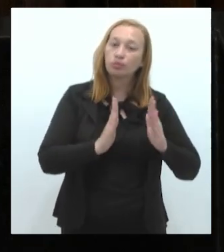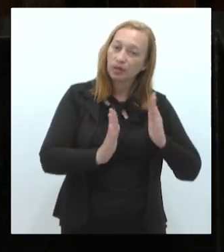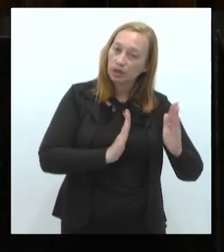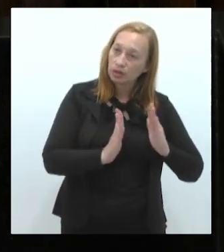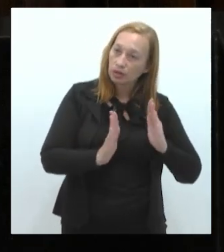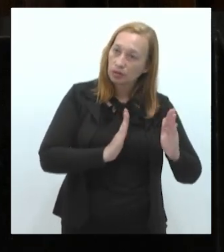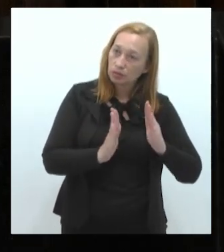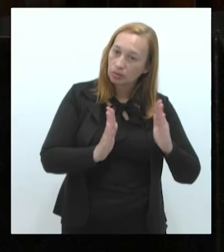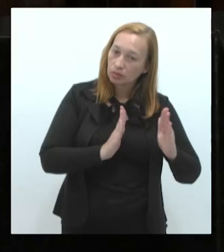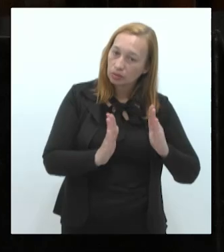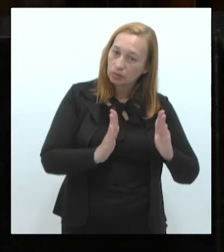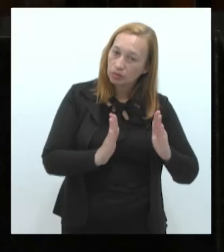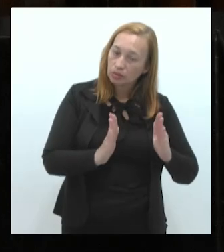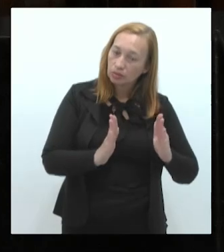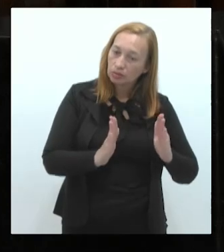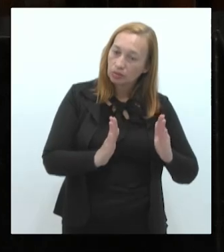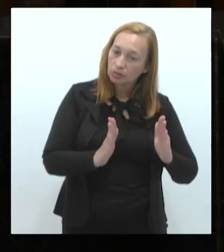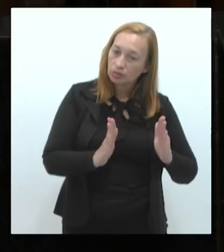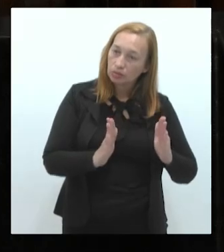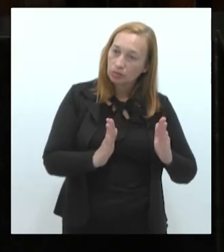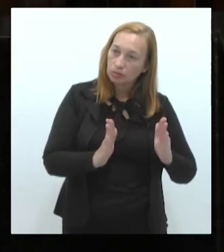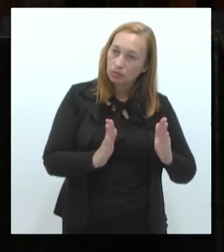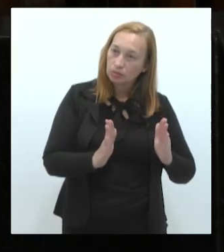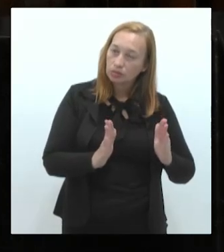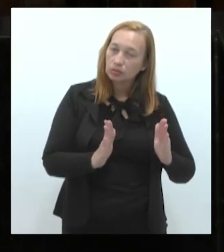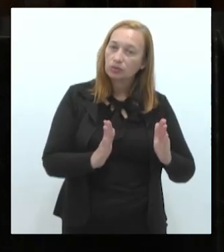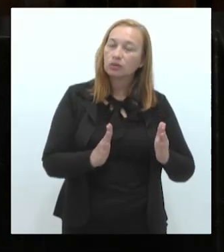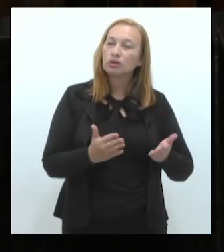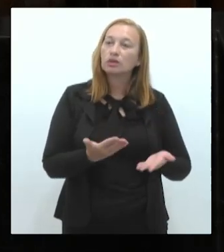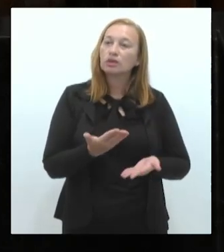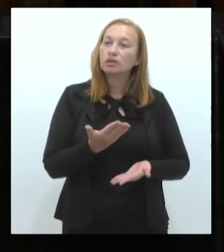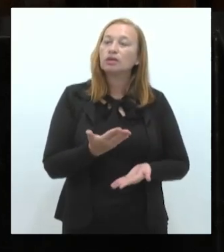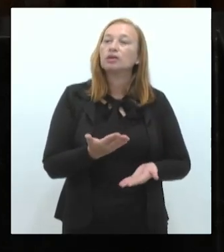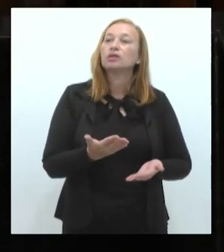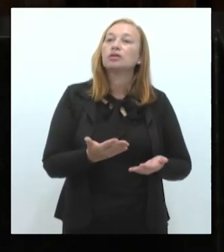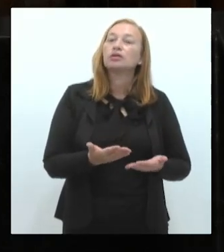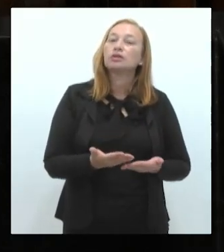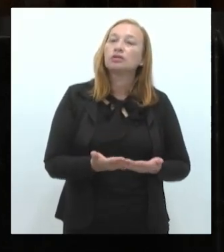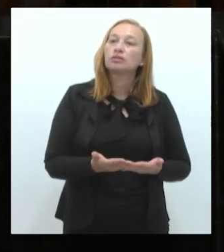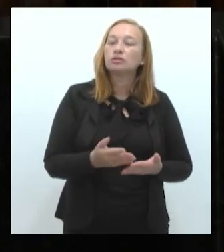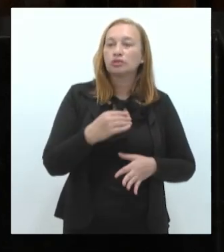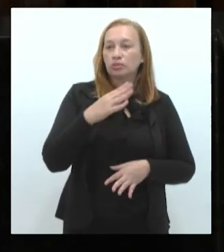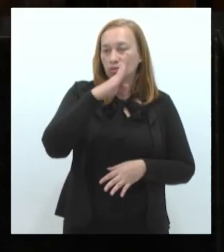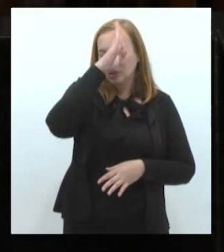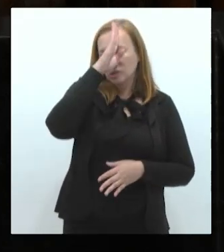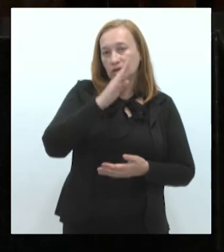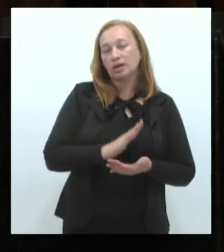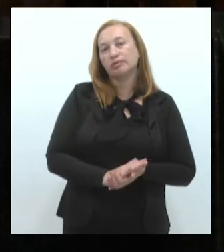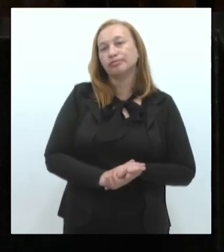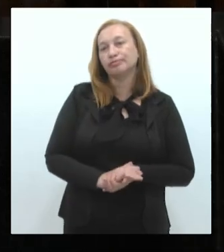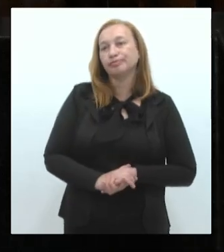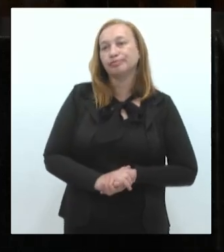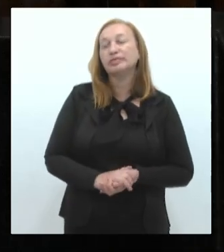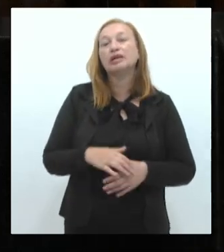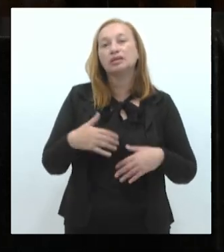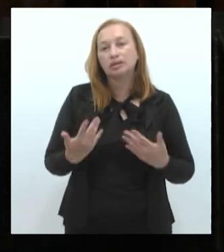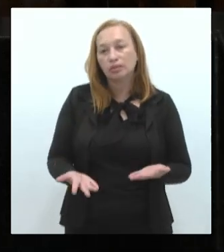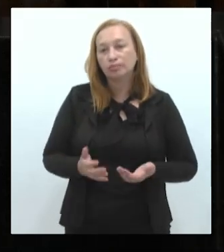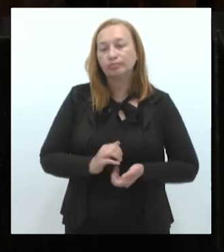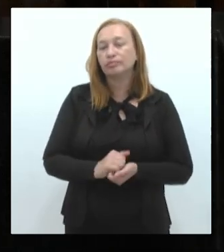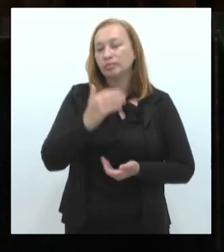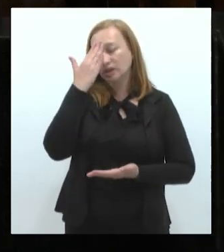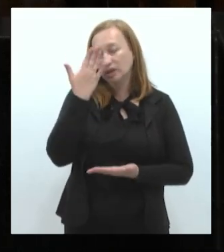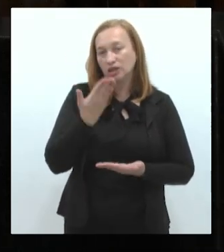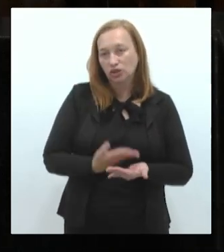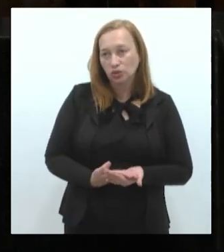foram desestruturadas as políticas hoje de abastecimento alimentar no nosso país. Então,